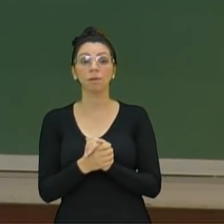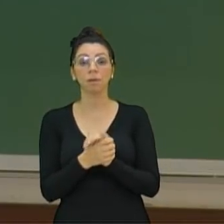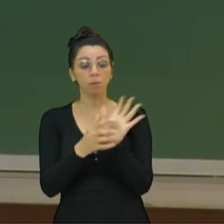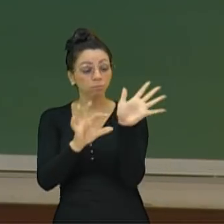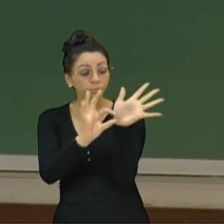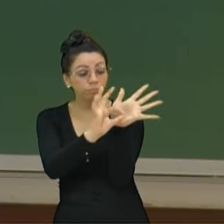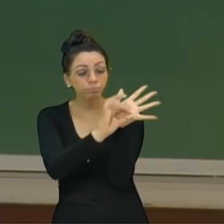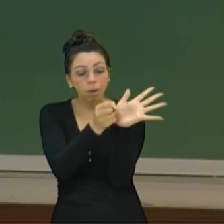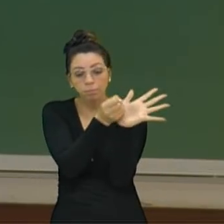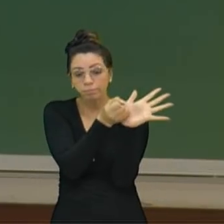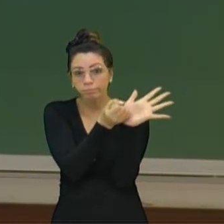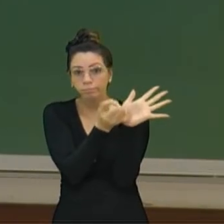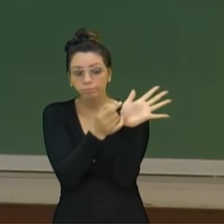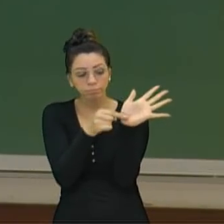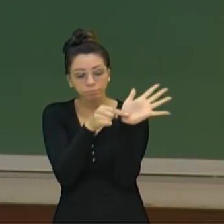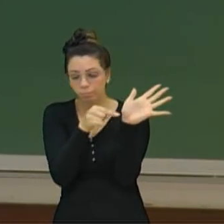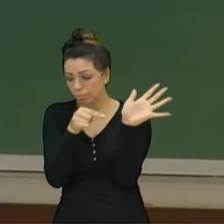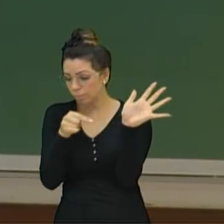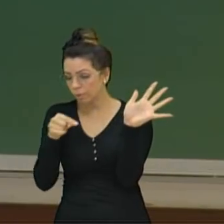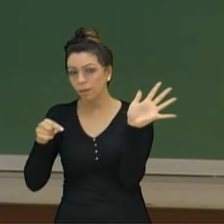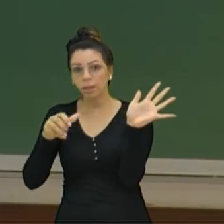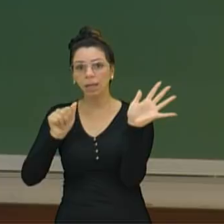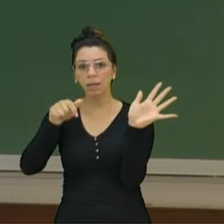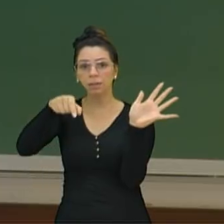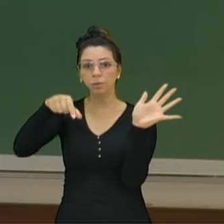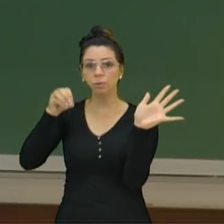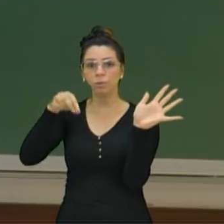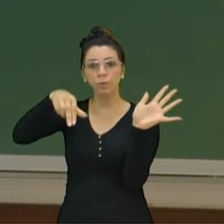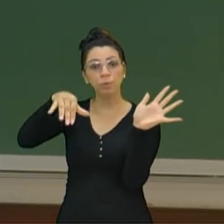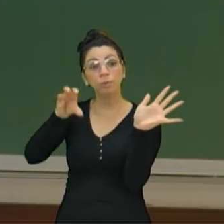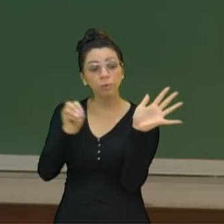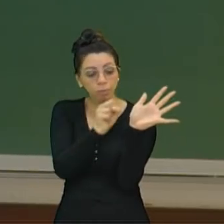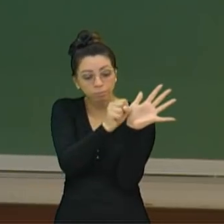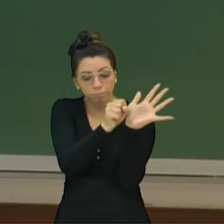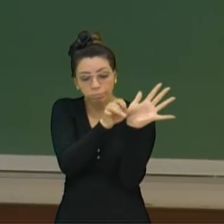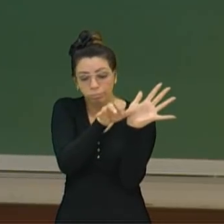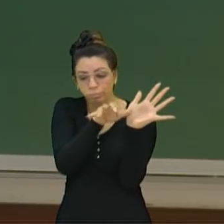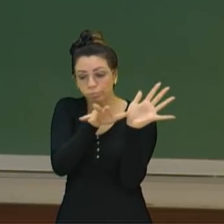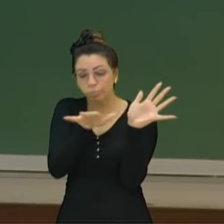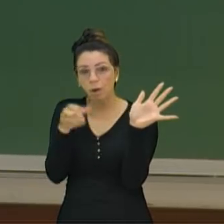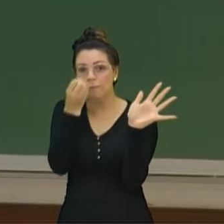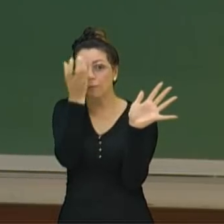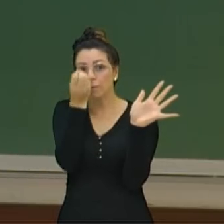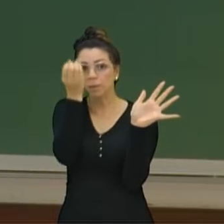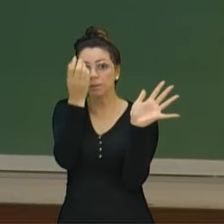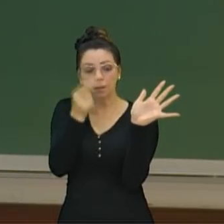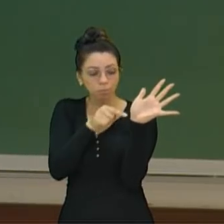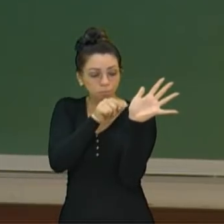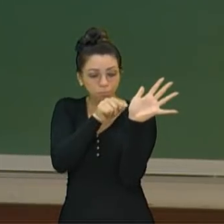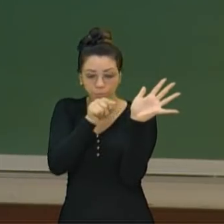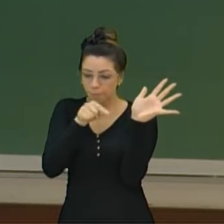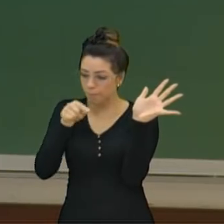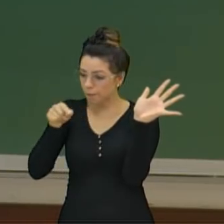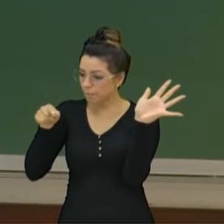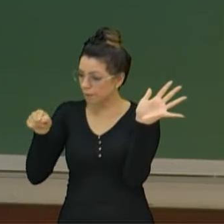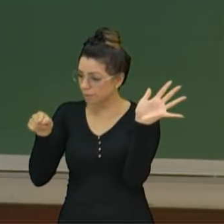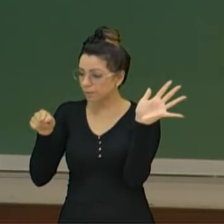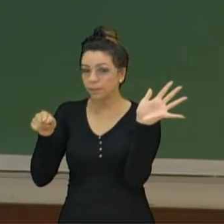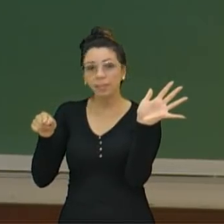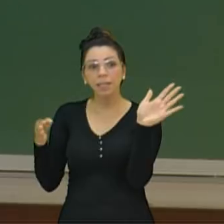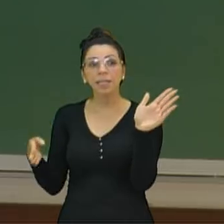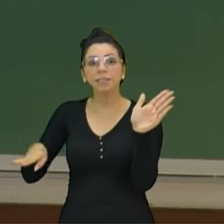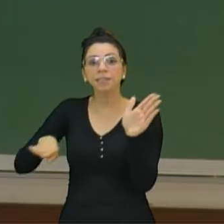axônio. Esse axônio conduz esse impulso nervoso, essa informação, e chega até as